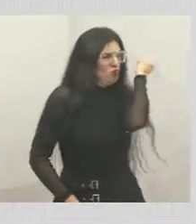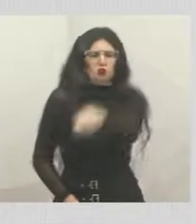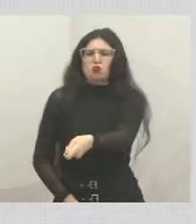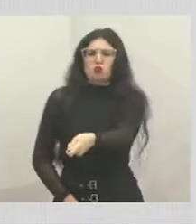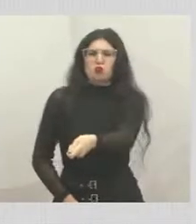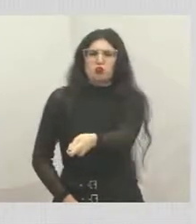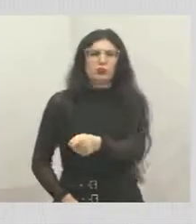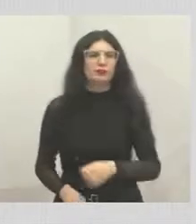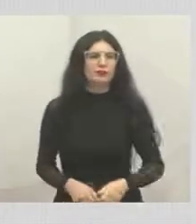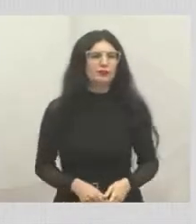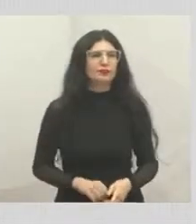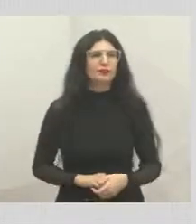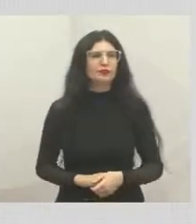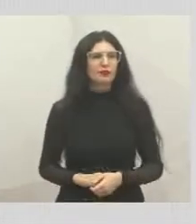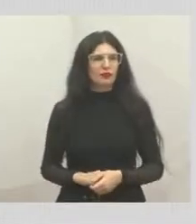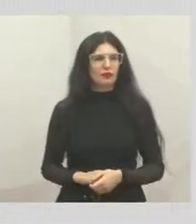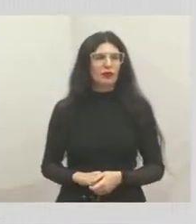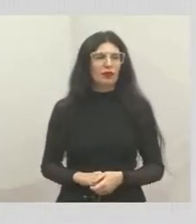99.341.000.